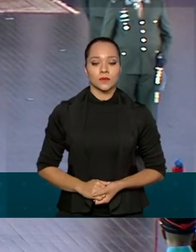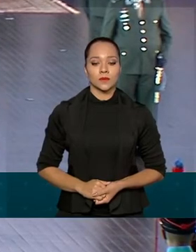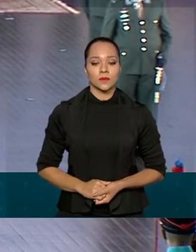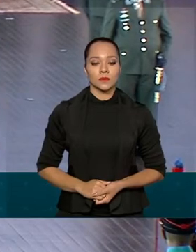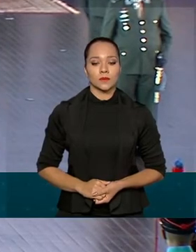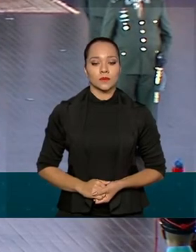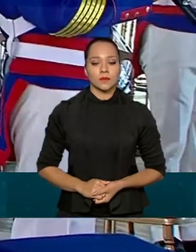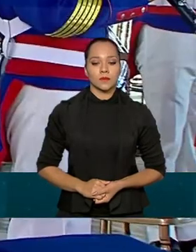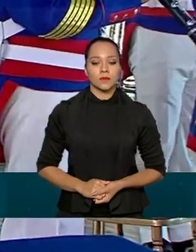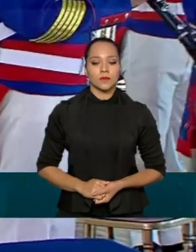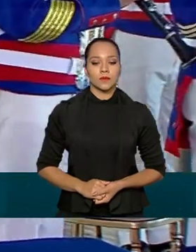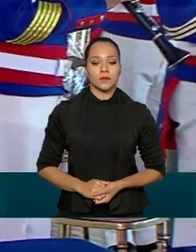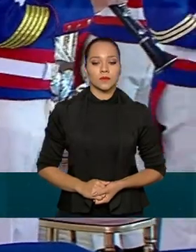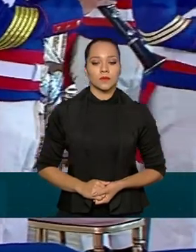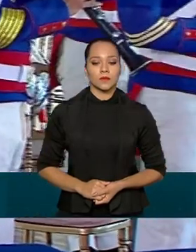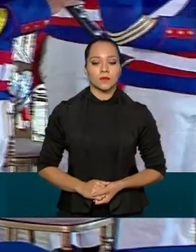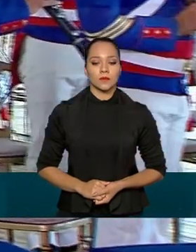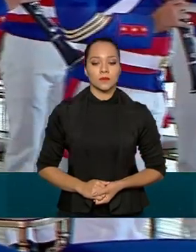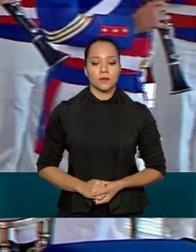oi